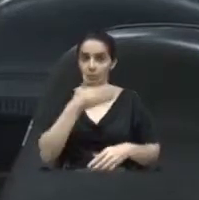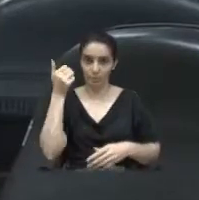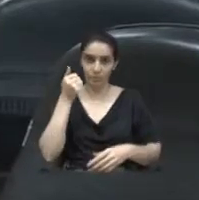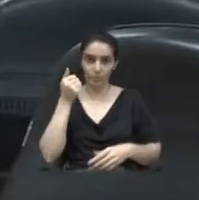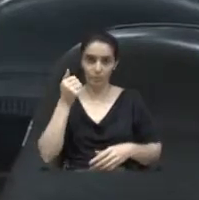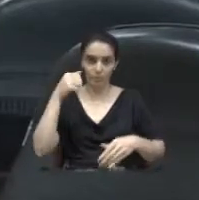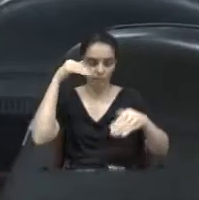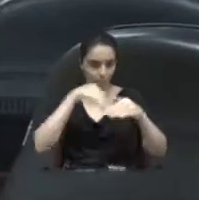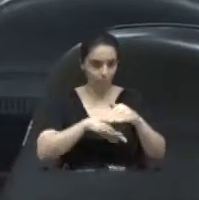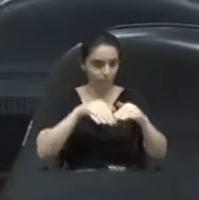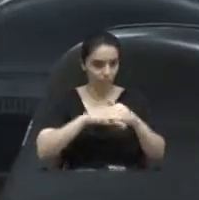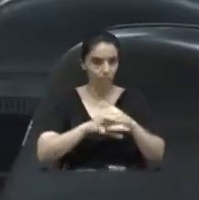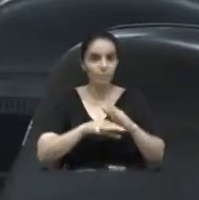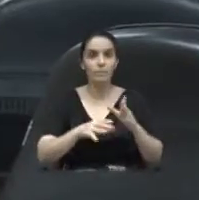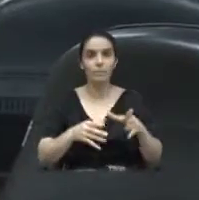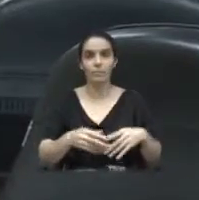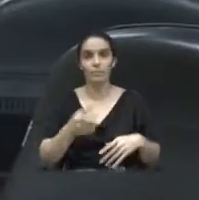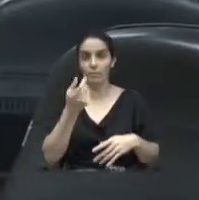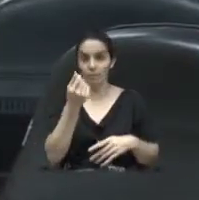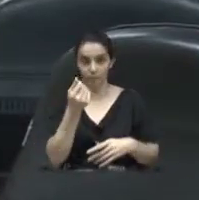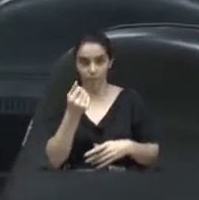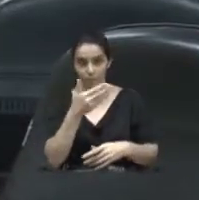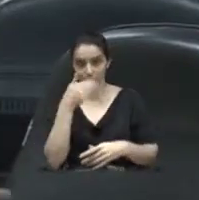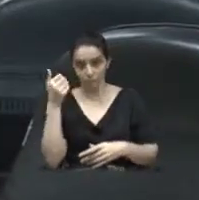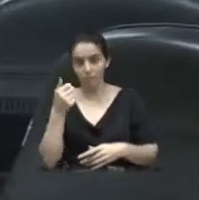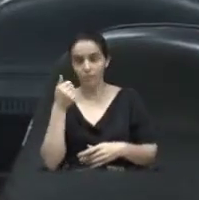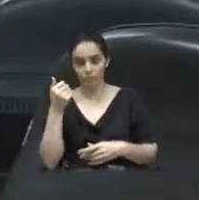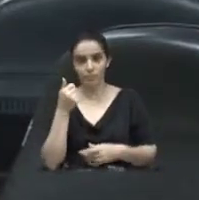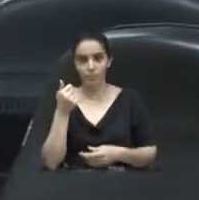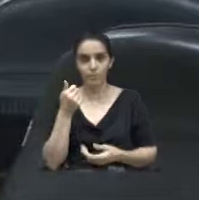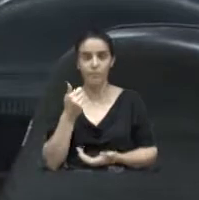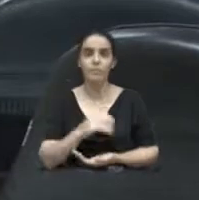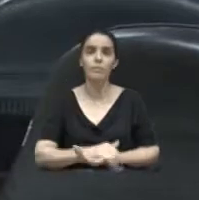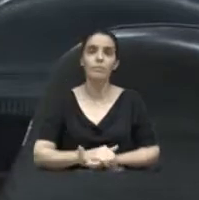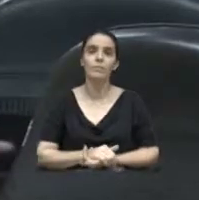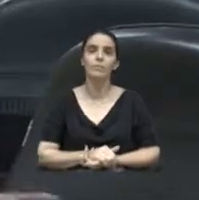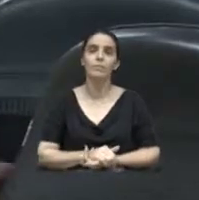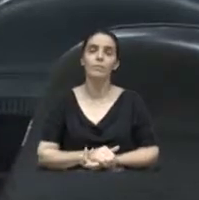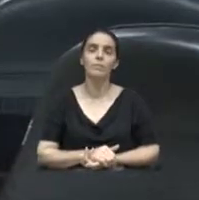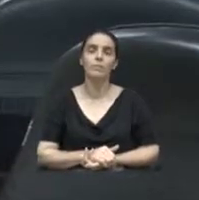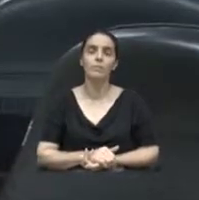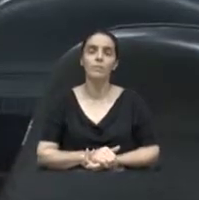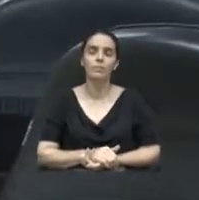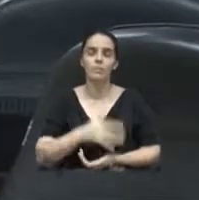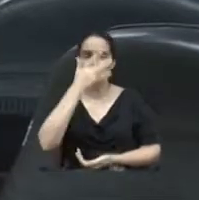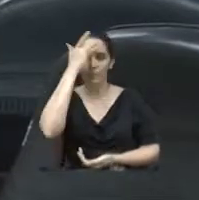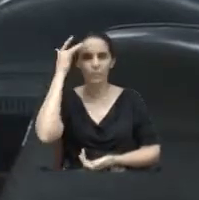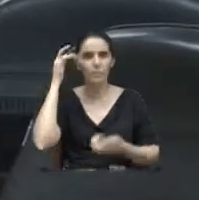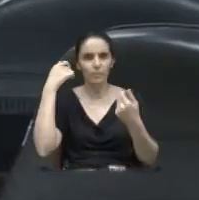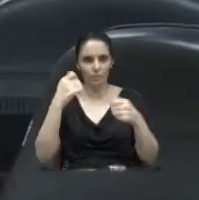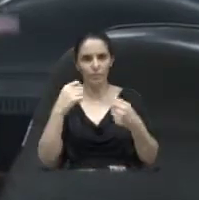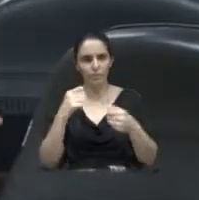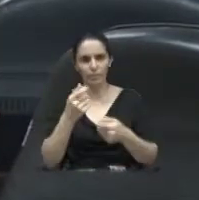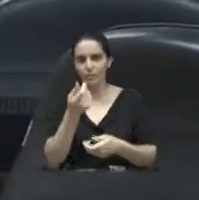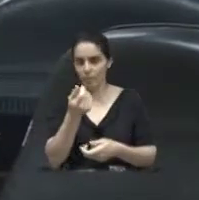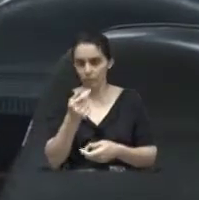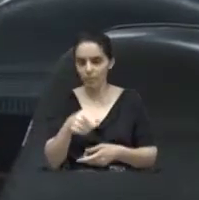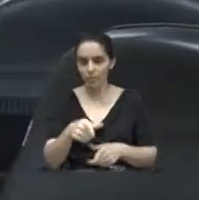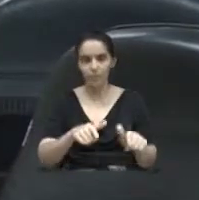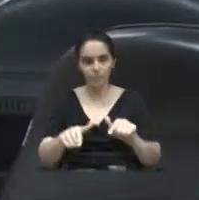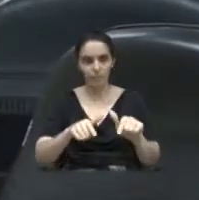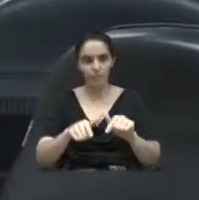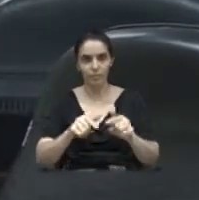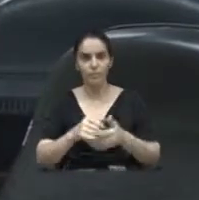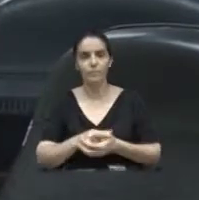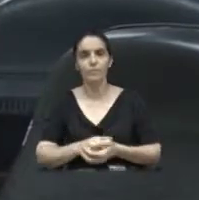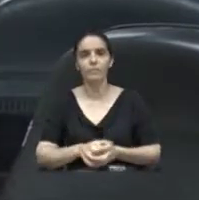consegue oferir maior renda aos ecocoletores e aqueles que vivem desta remuneração. Temos a questão das